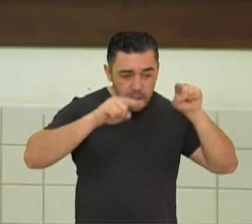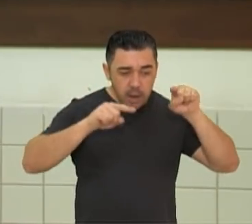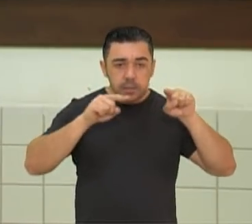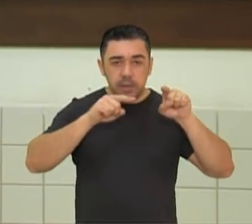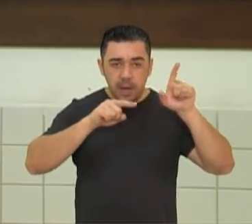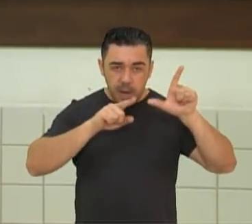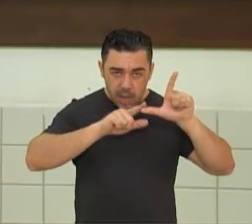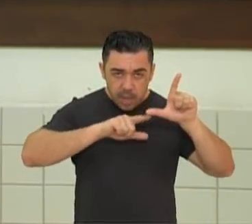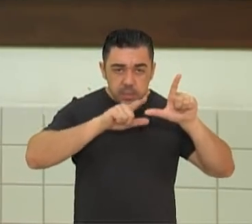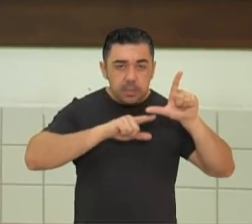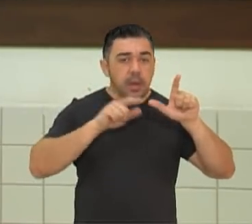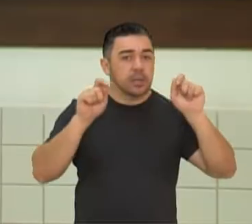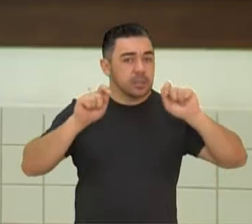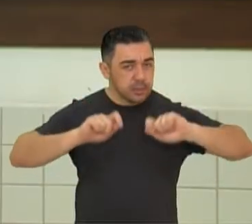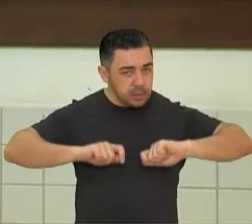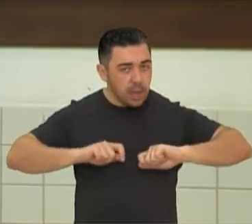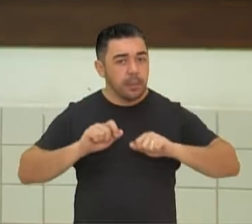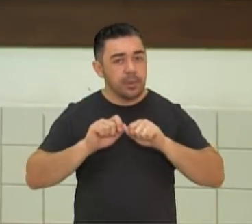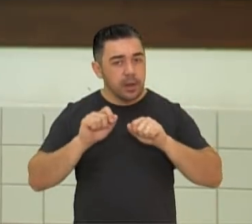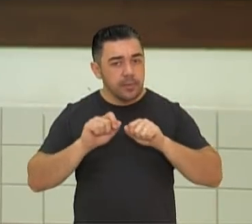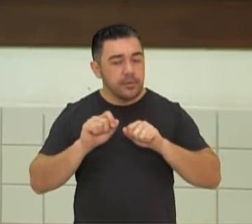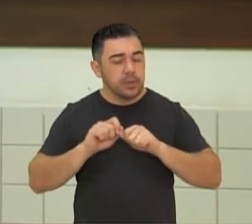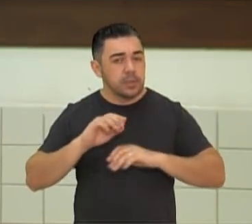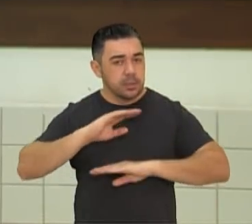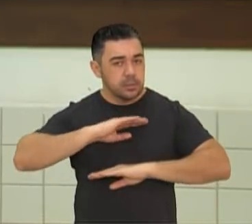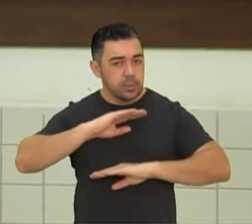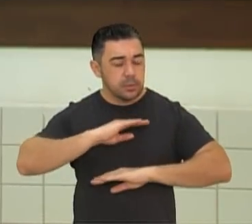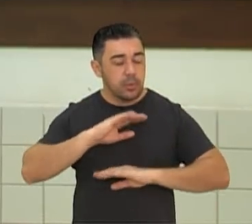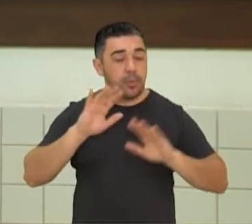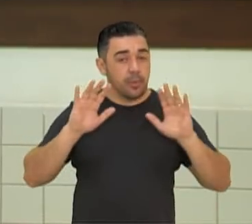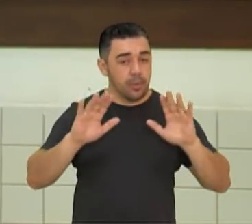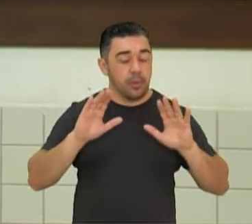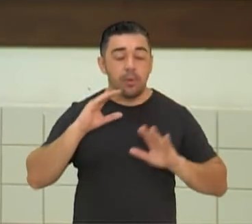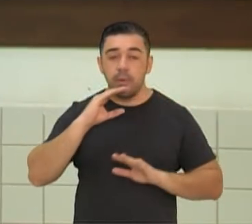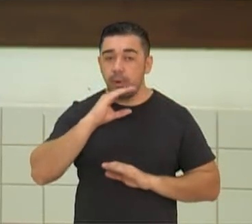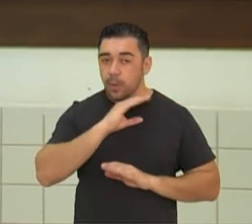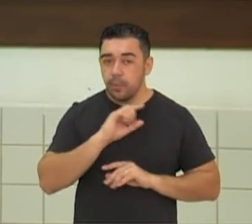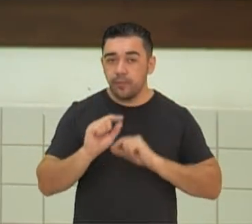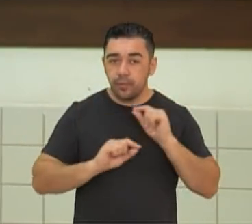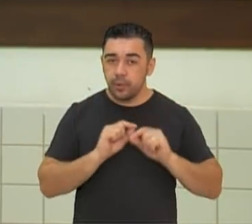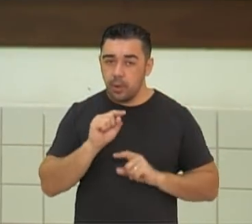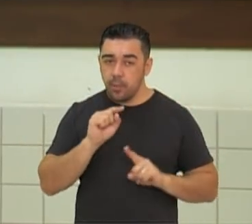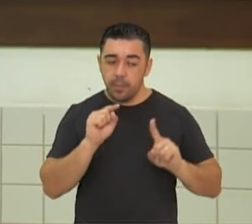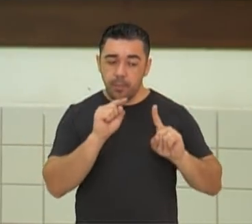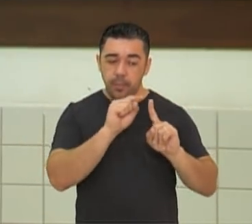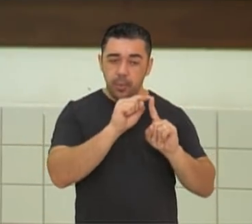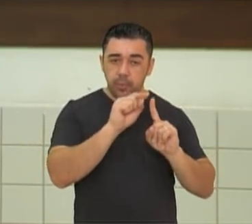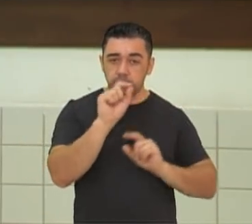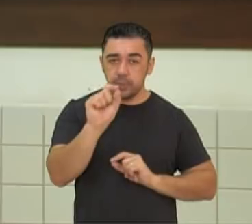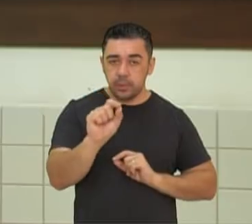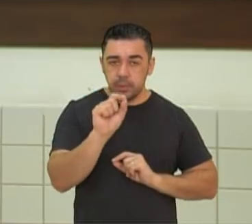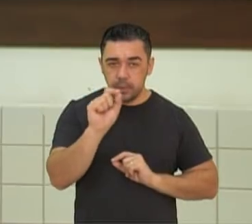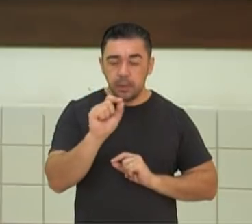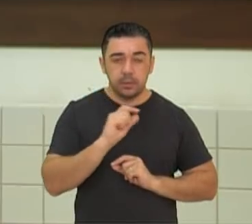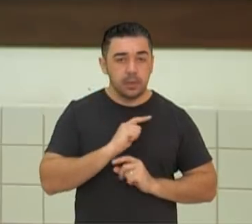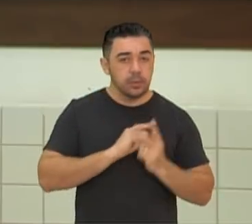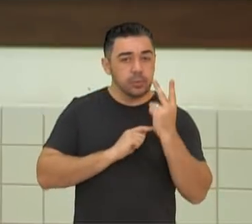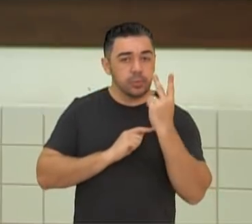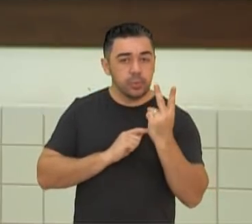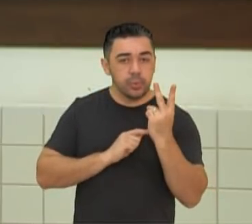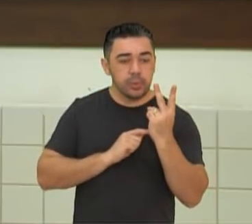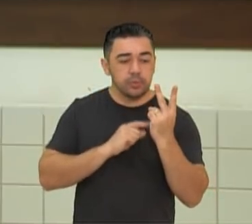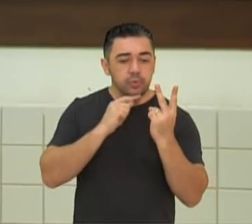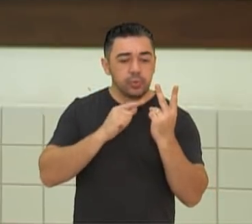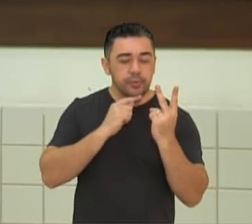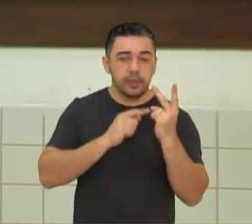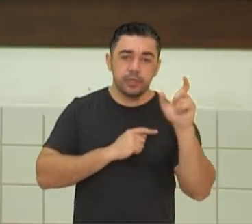representar uma determinada situação. Né? Claro que nós vamos trabalhar exatamente nesse ponto, equações com duas incógnitas. Mas